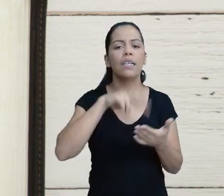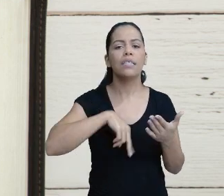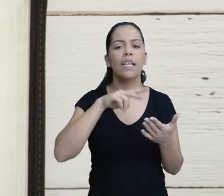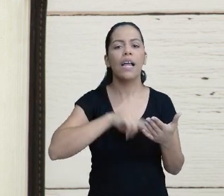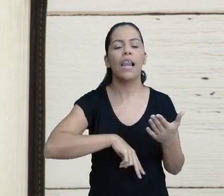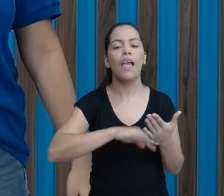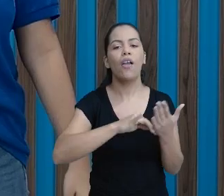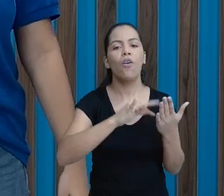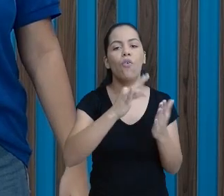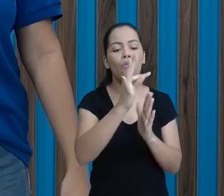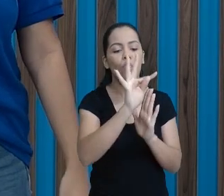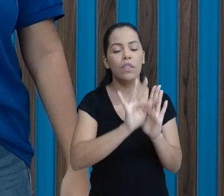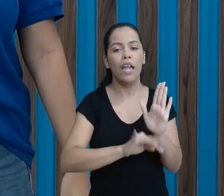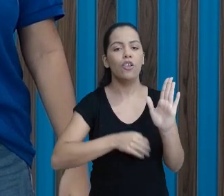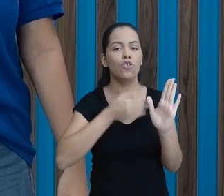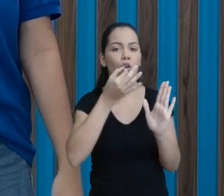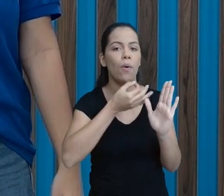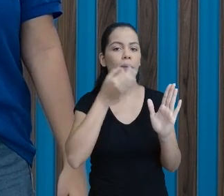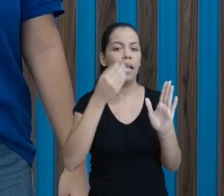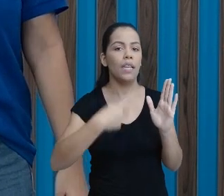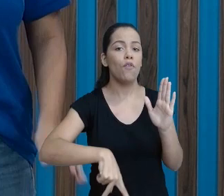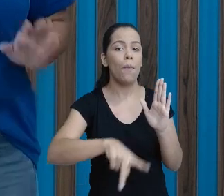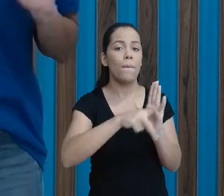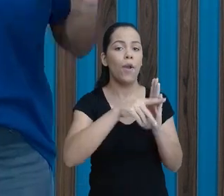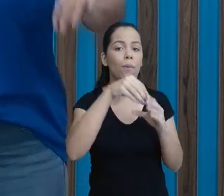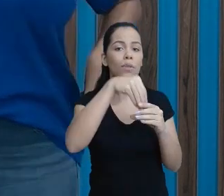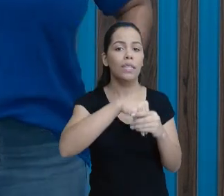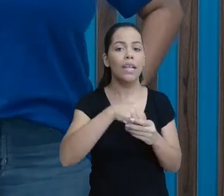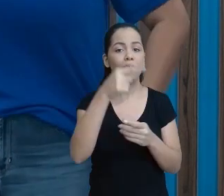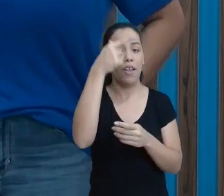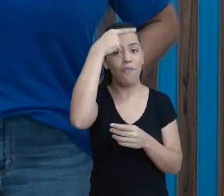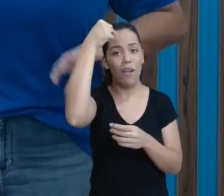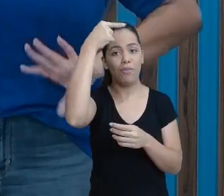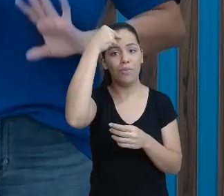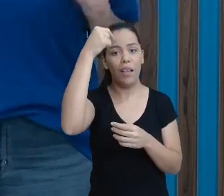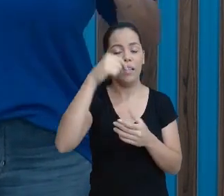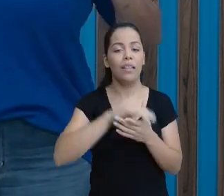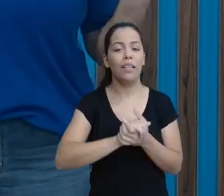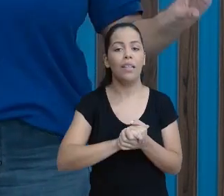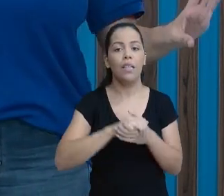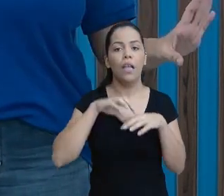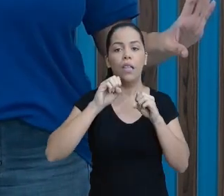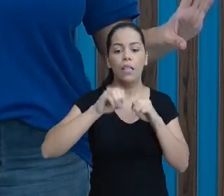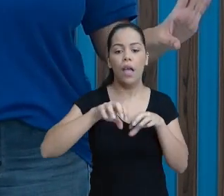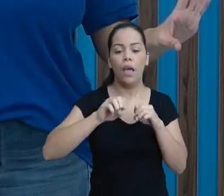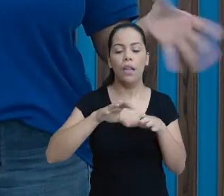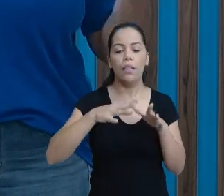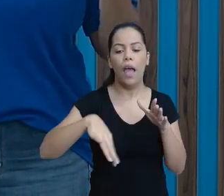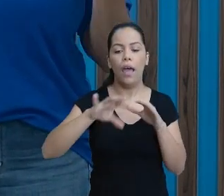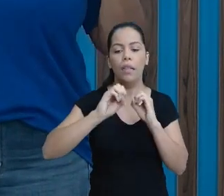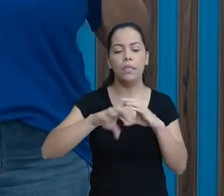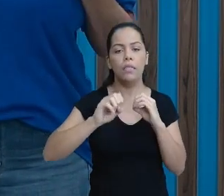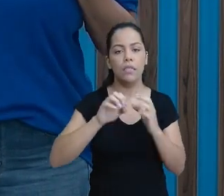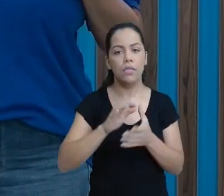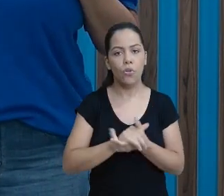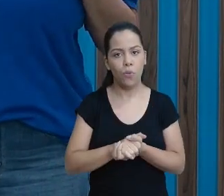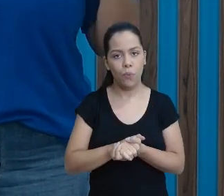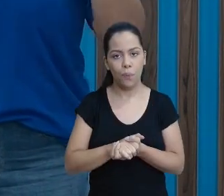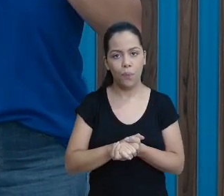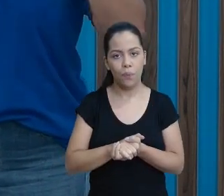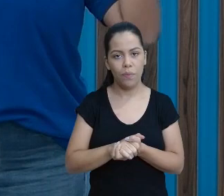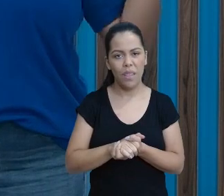acadêmica. Será? Eu juro que pode ser que a priori pareça um pouco difícil. Mas eu